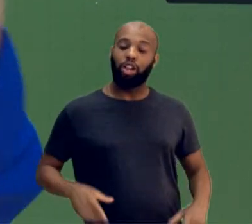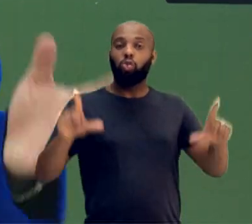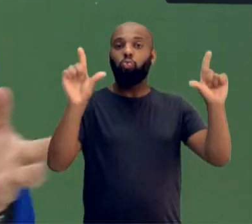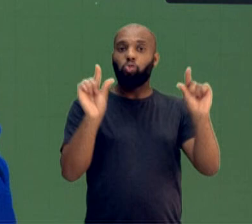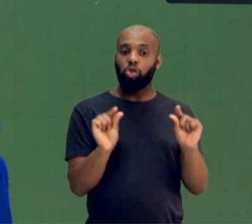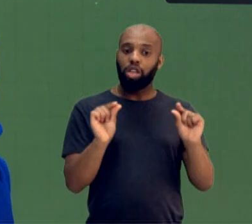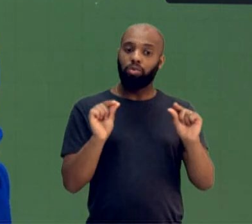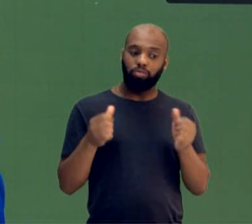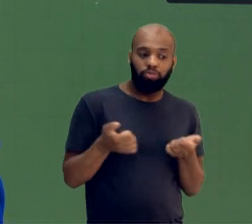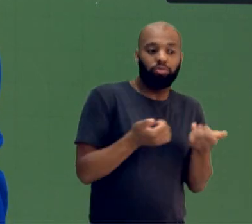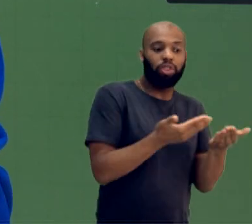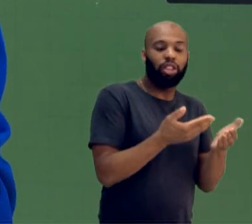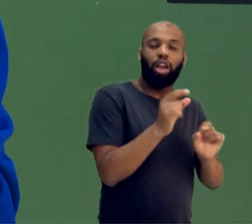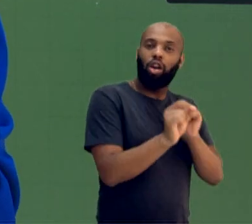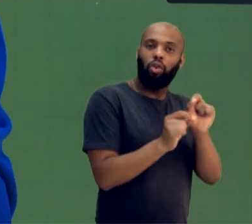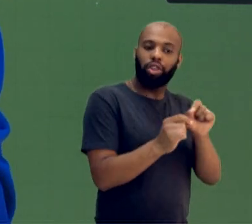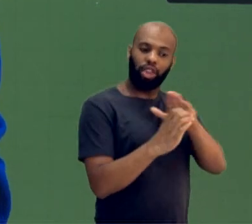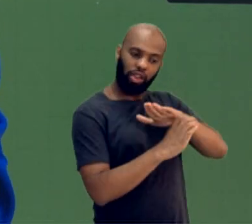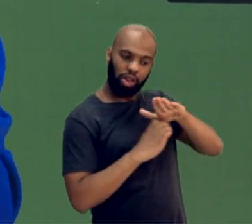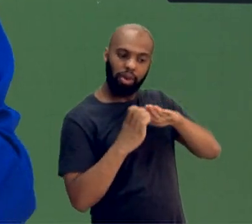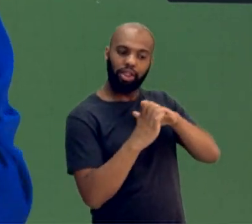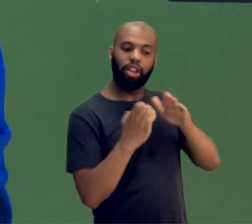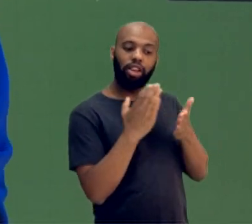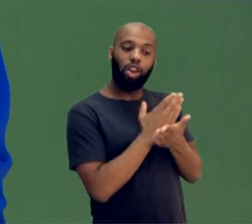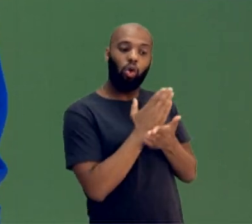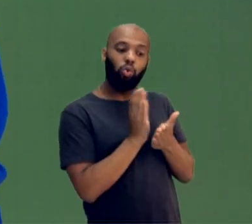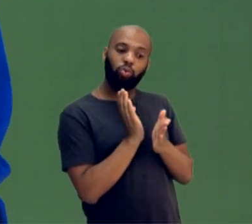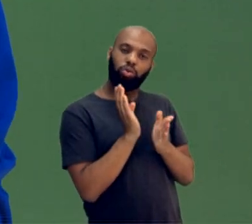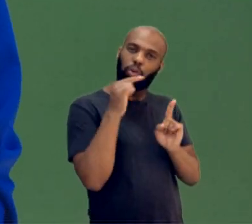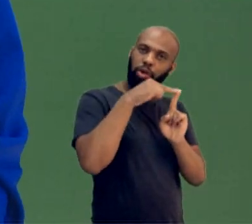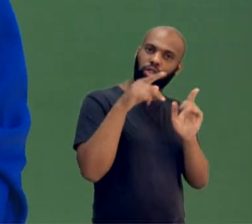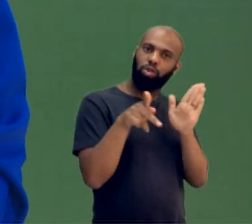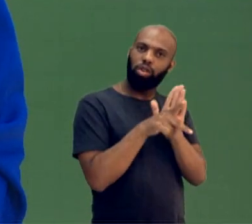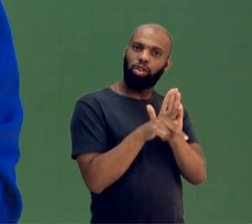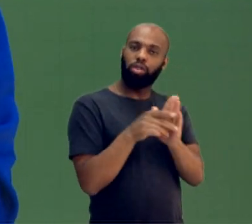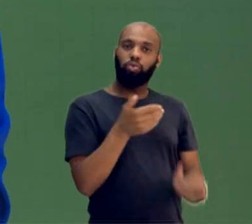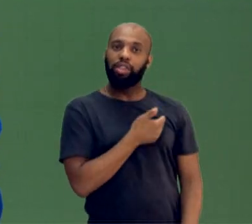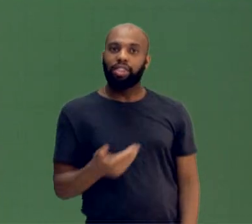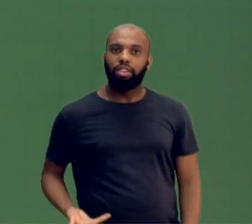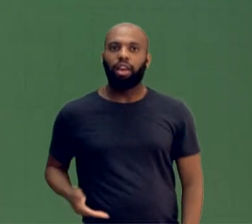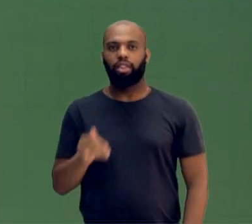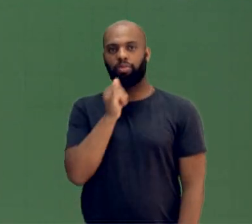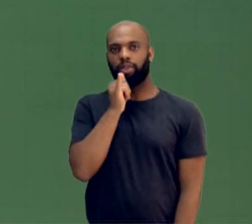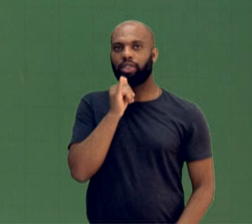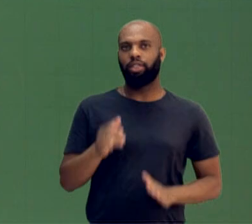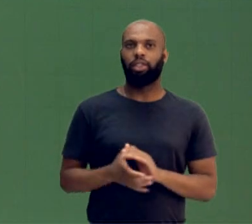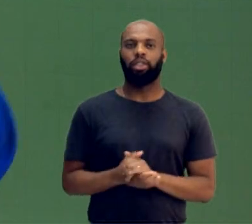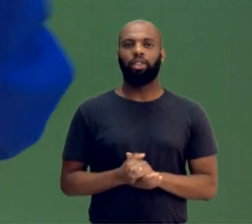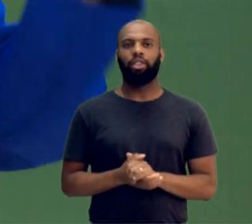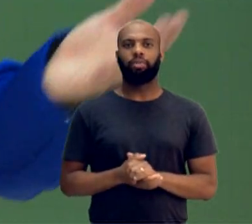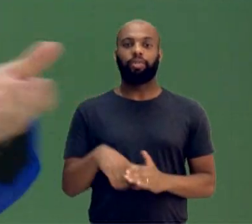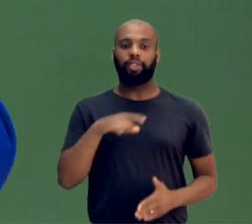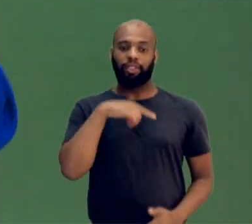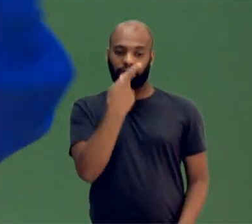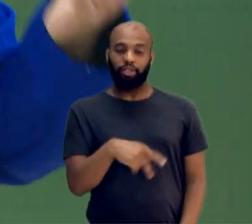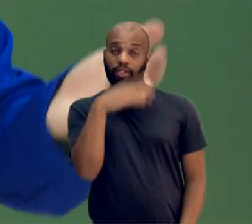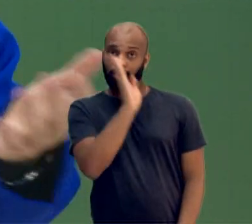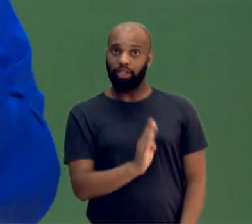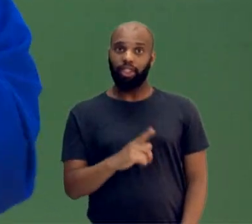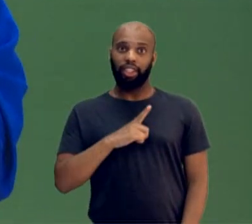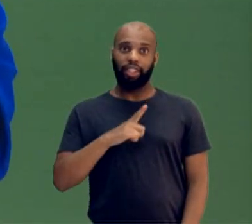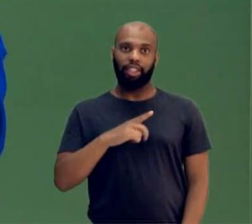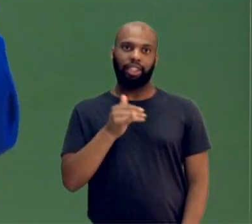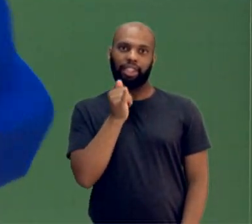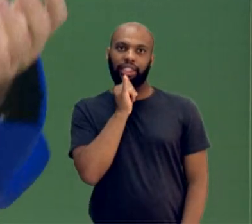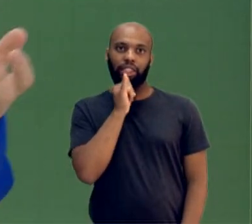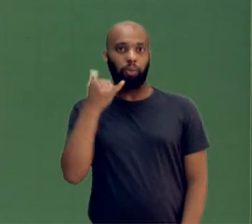os empresários, né, algumas das funções do Estado, como, por exemplo, né, no Brasil, por exemplo, temos a telefonia.